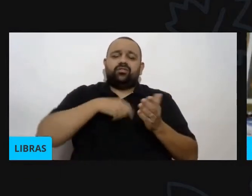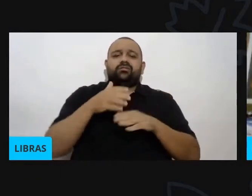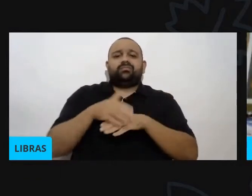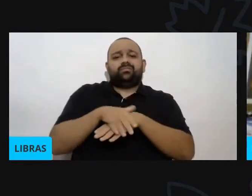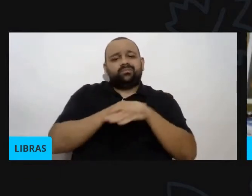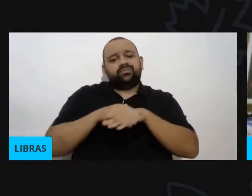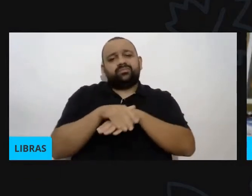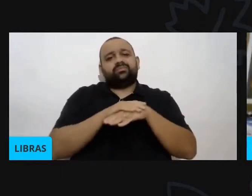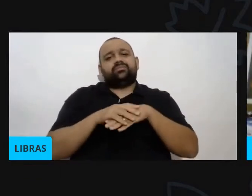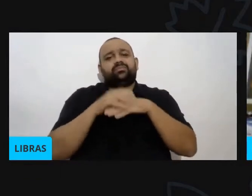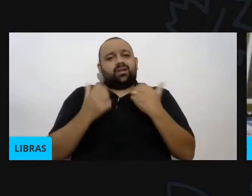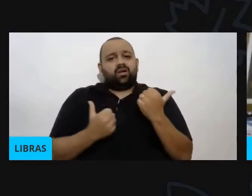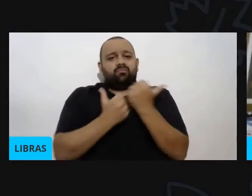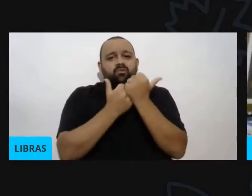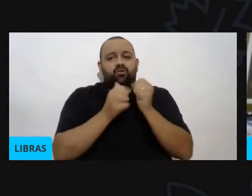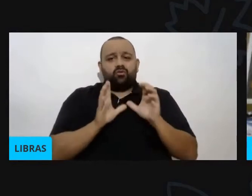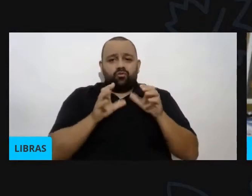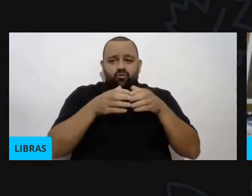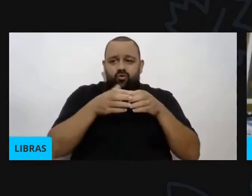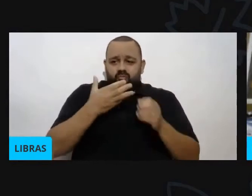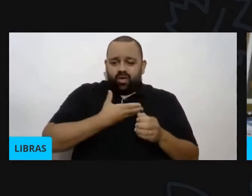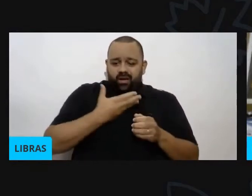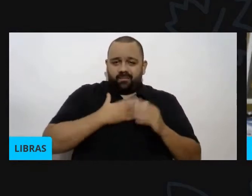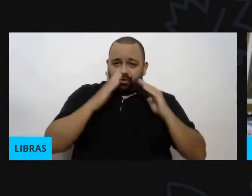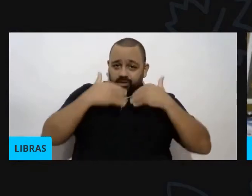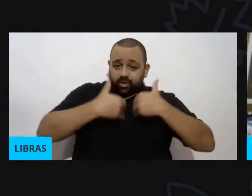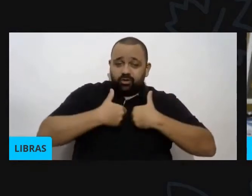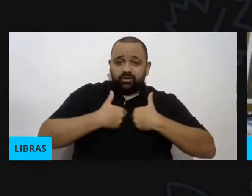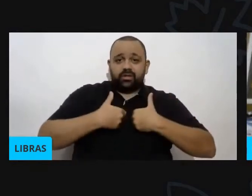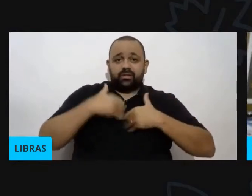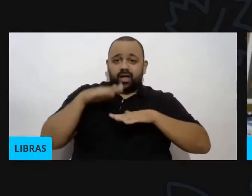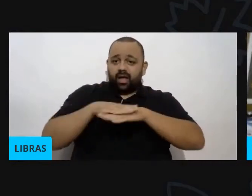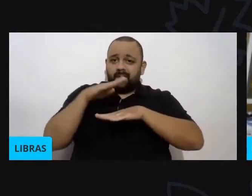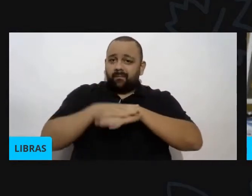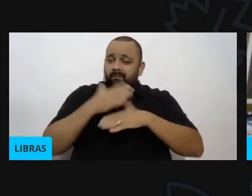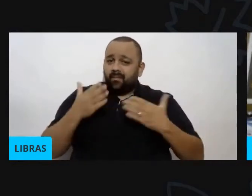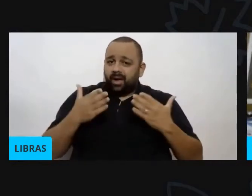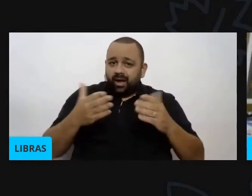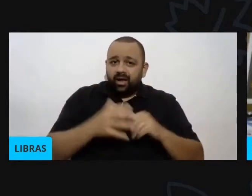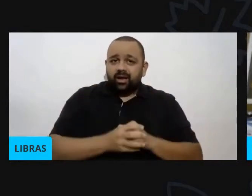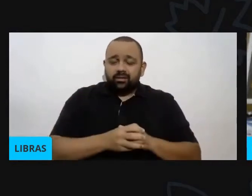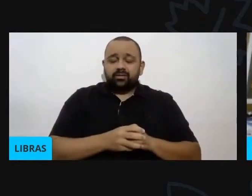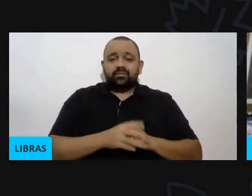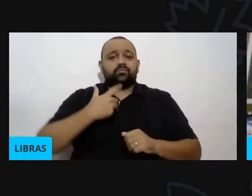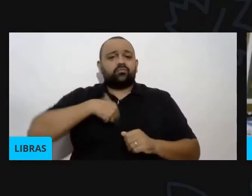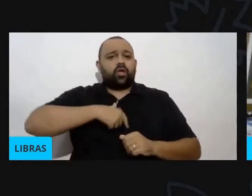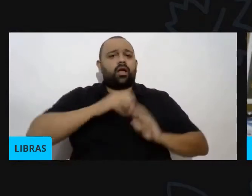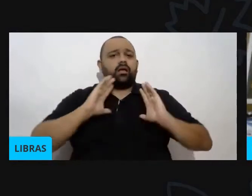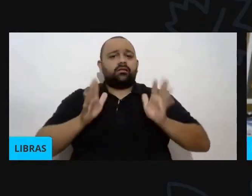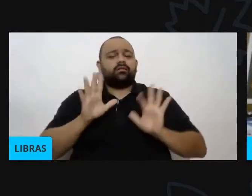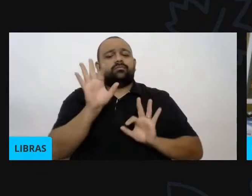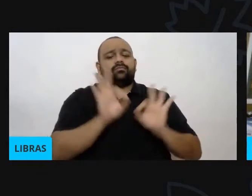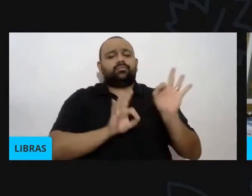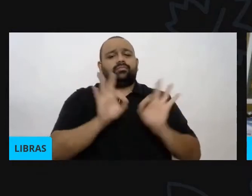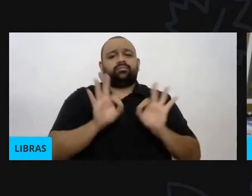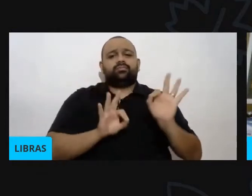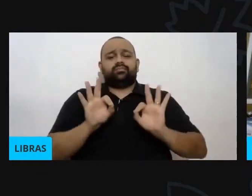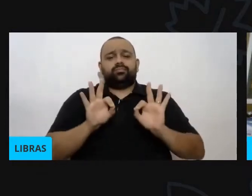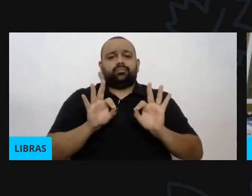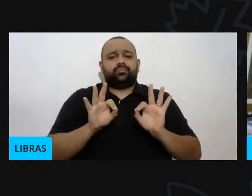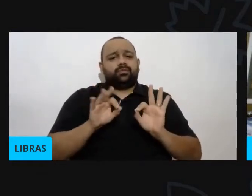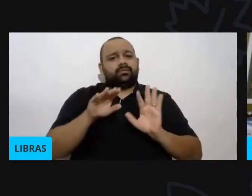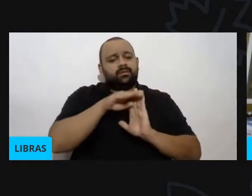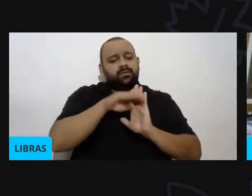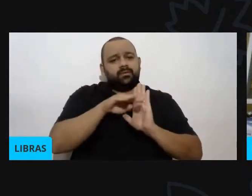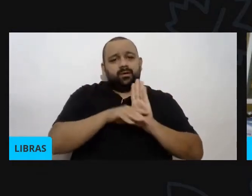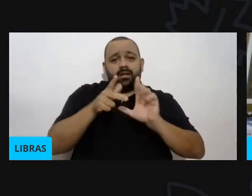com apoiando o grupo dos Amigos dos Autistas de Amparo, né? Que nós organizamos essa live aí, junto com